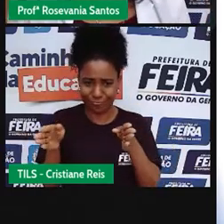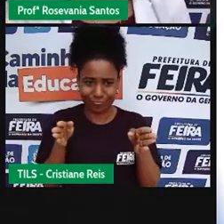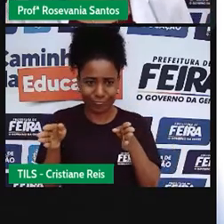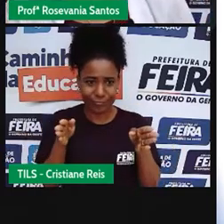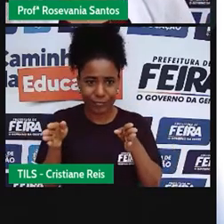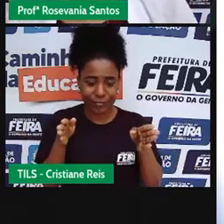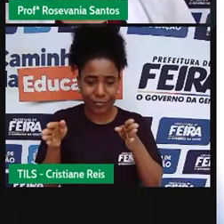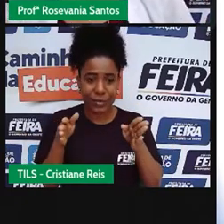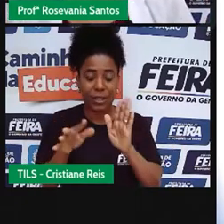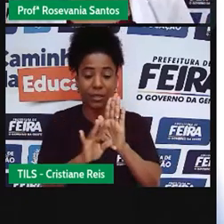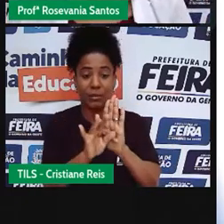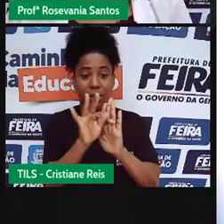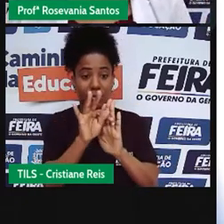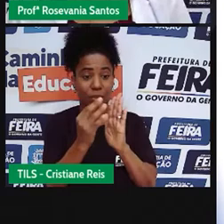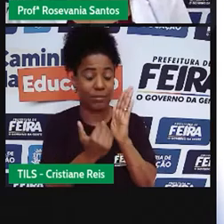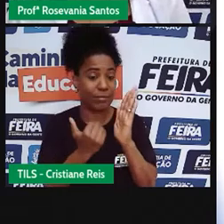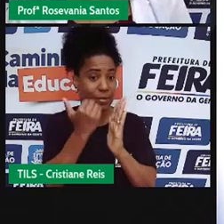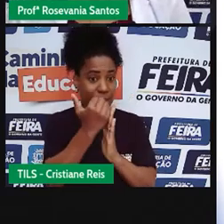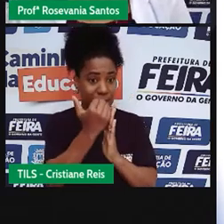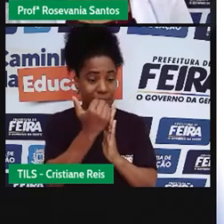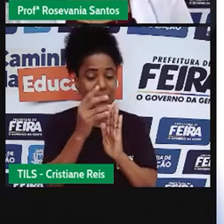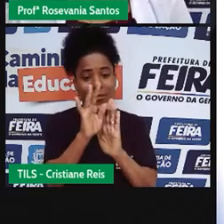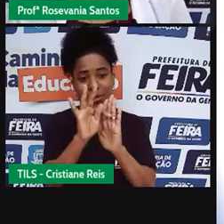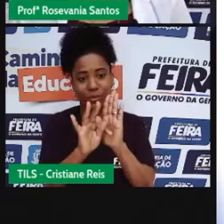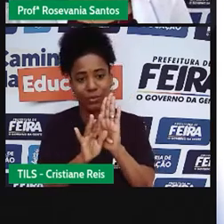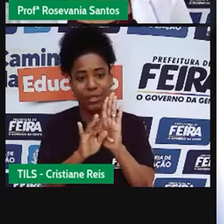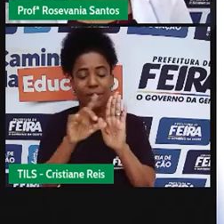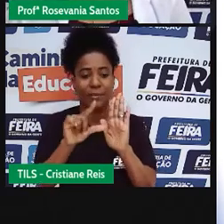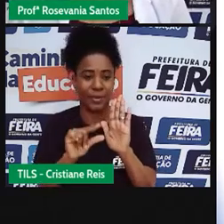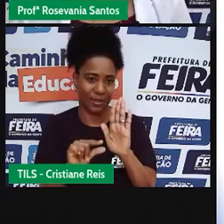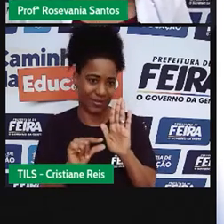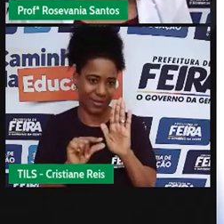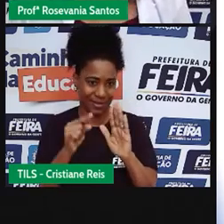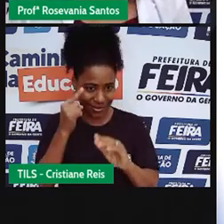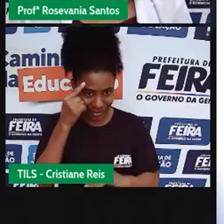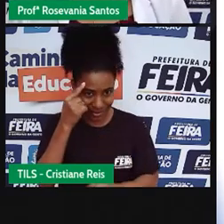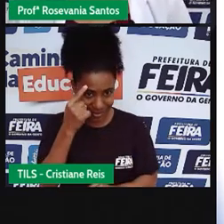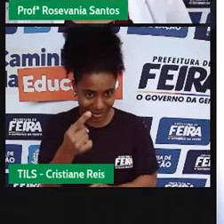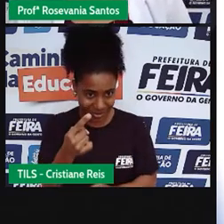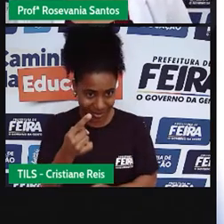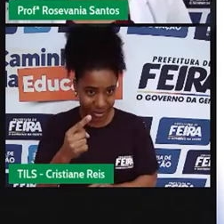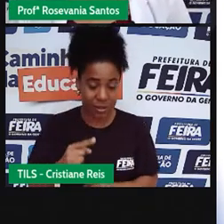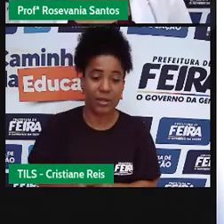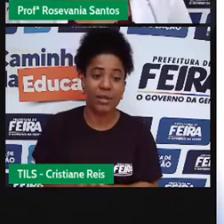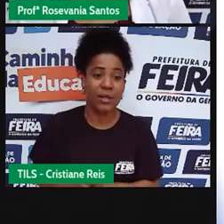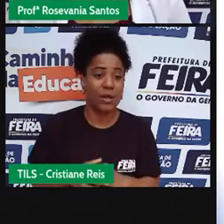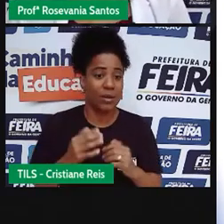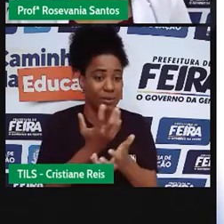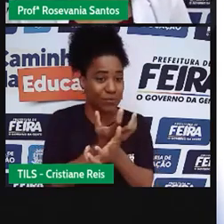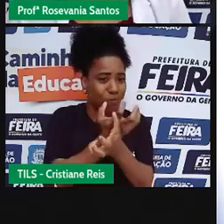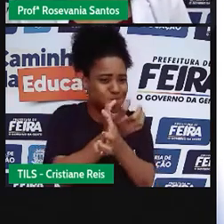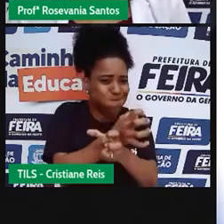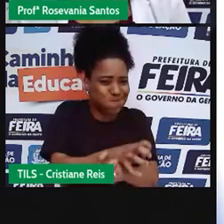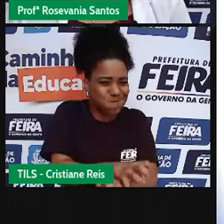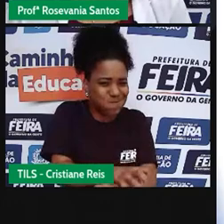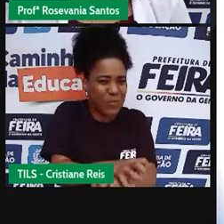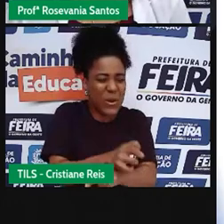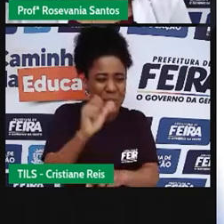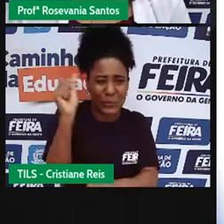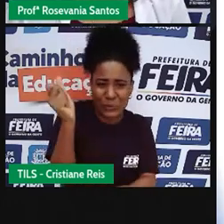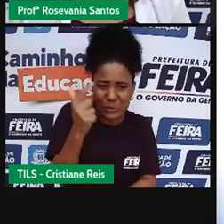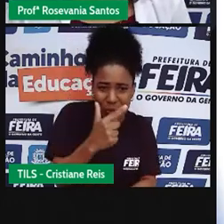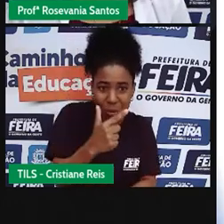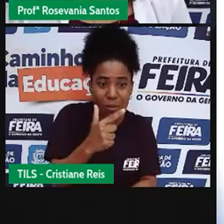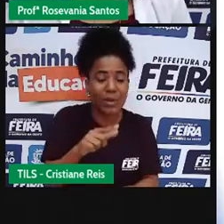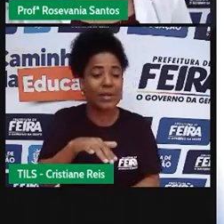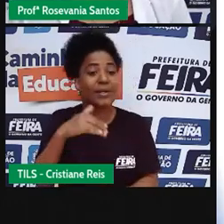temperatura máxima e a temperatura mínima, né? Como eu falei, a gente tem uma estação seca e outra bem chuvosa. Inclusive, né,